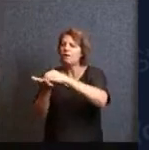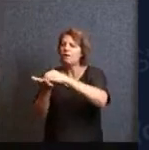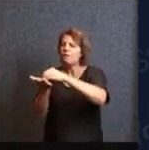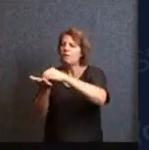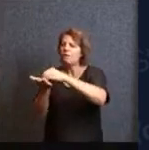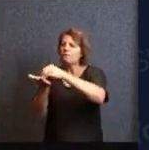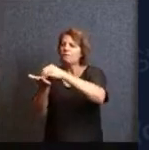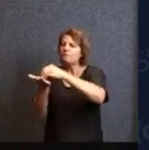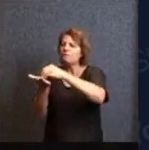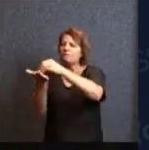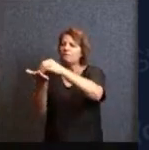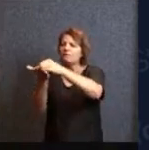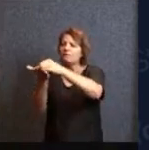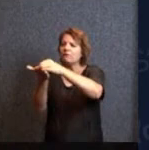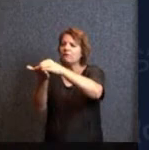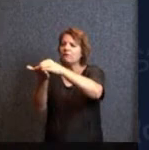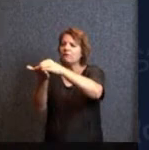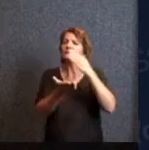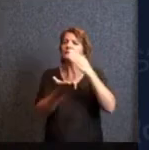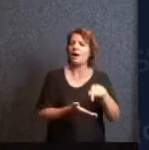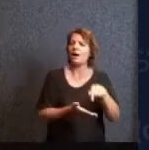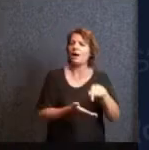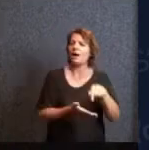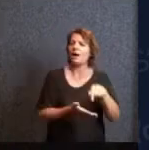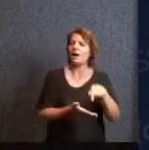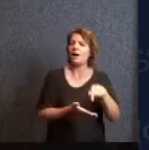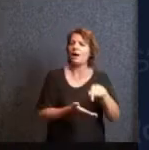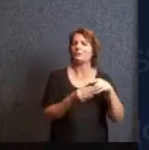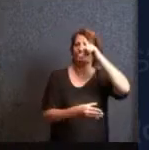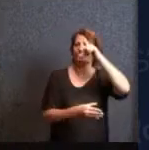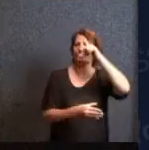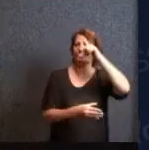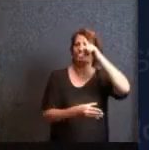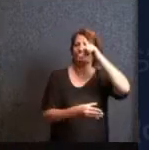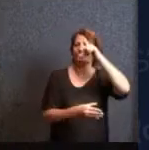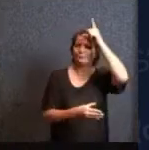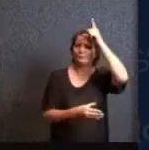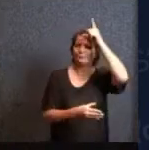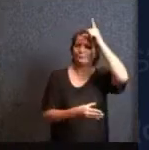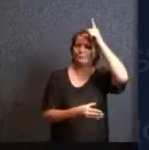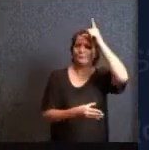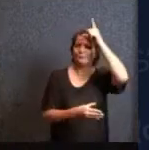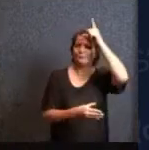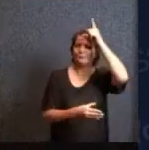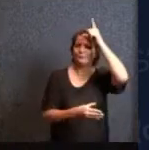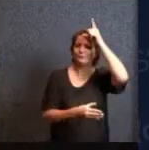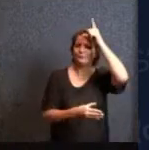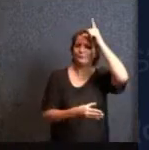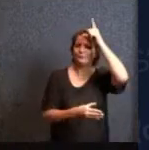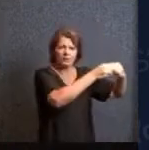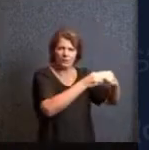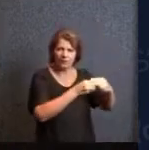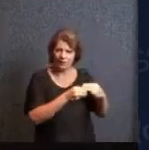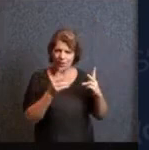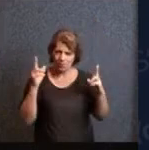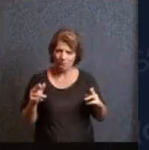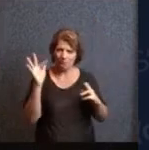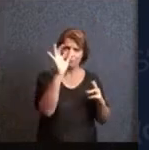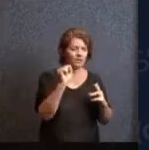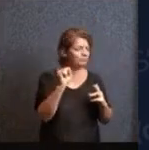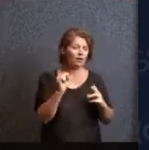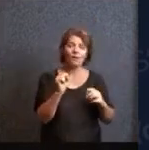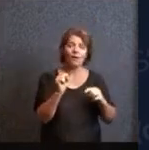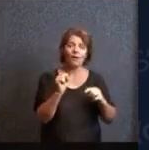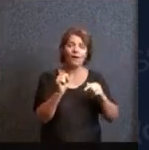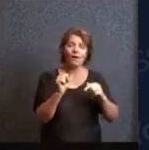Acreditem, isto não é algo que se encontra em toda a rede de ensino, não. Isso é um privilégio